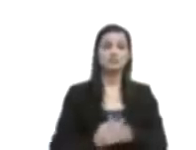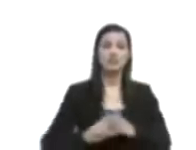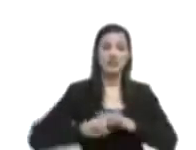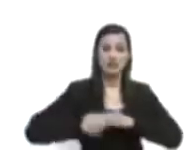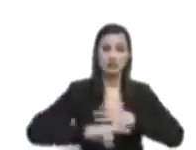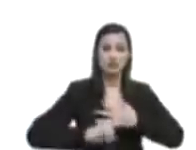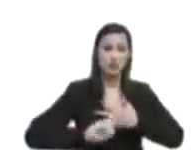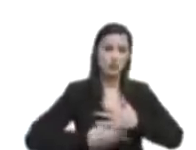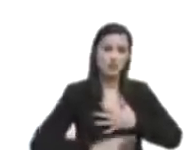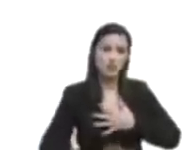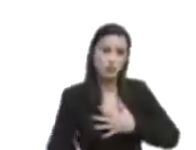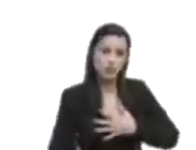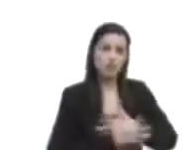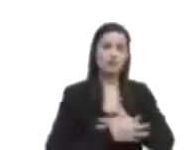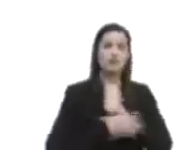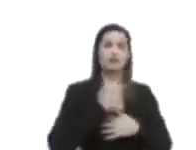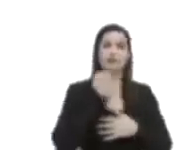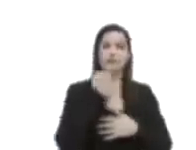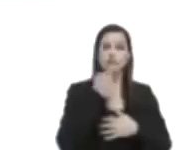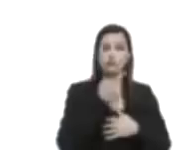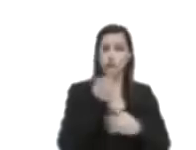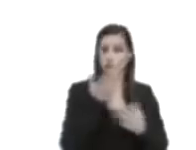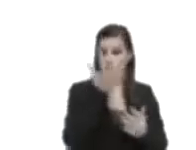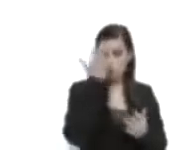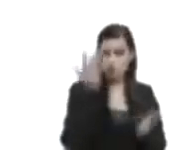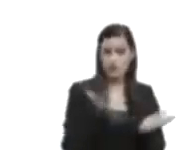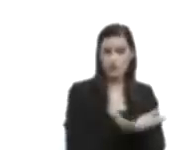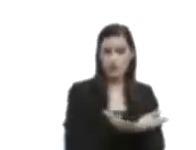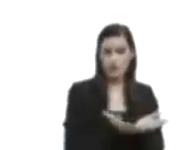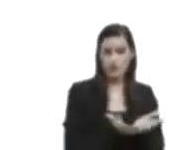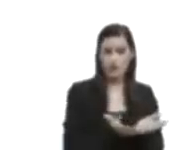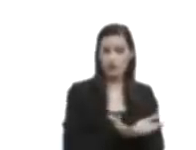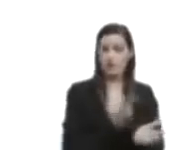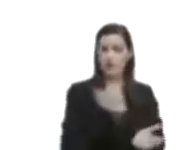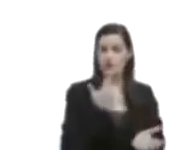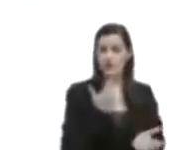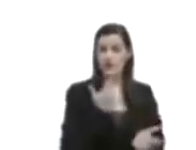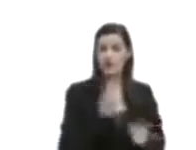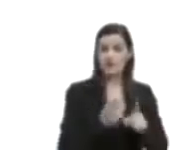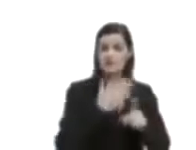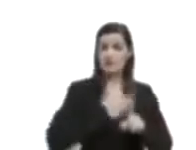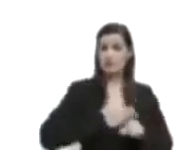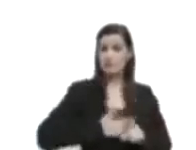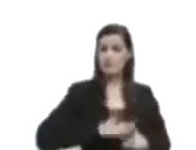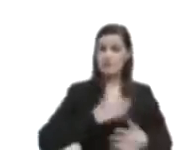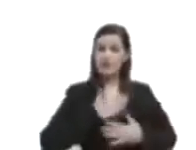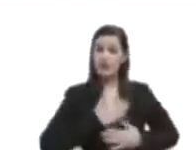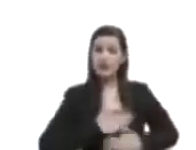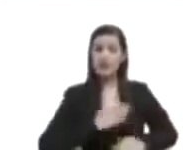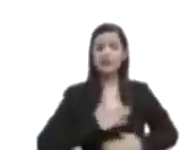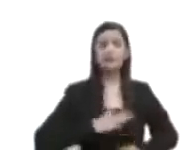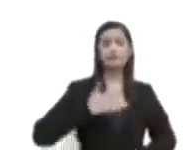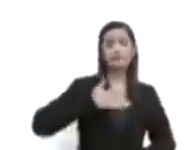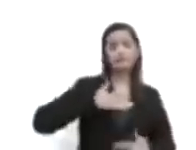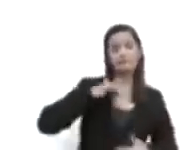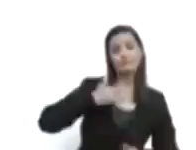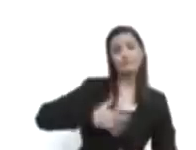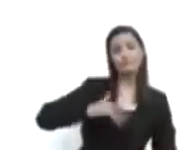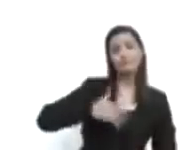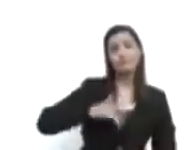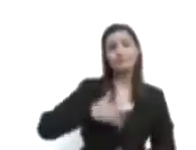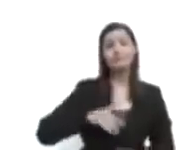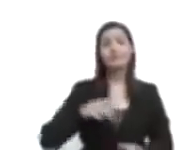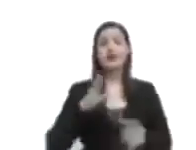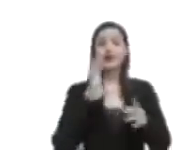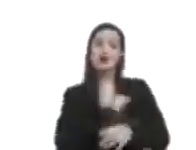ter as sete. Por você ser manso, por você ser misericordioso, puro de coração,